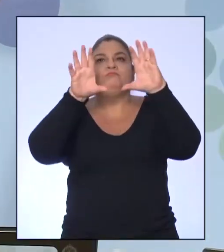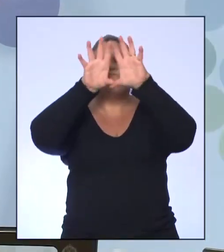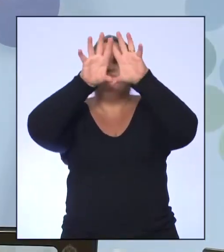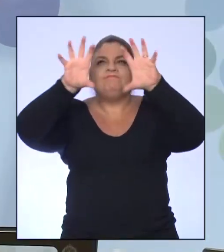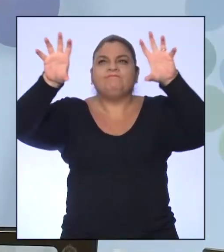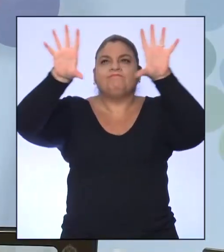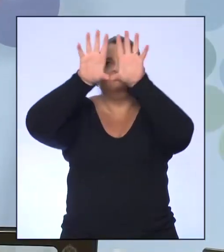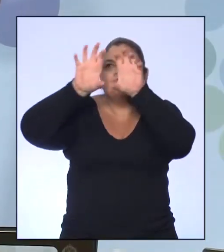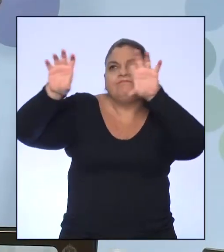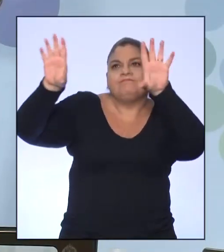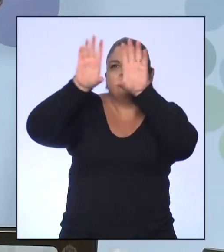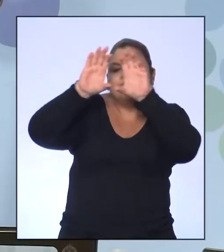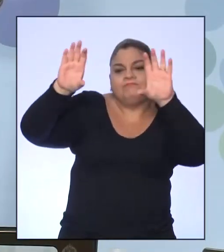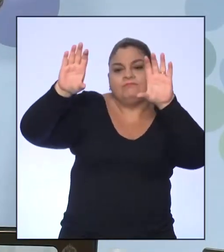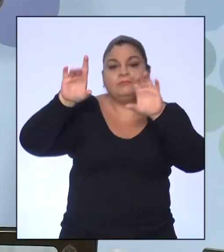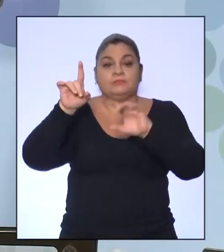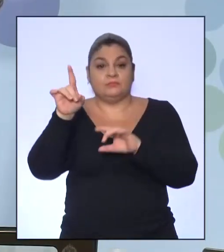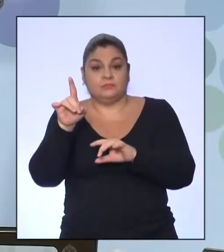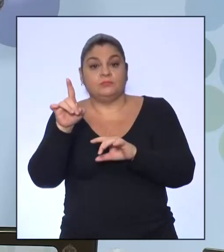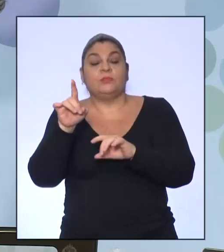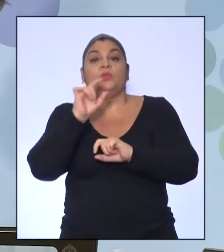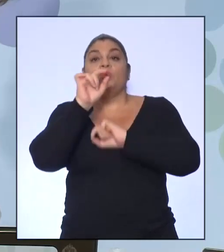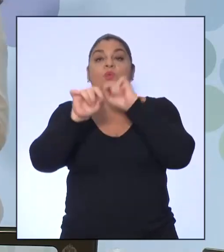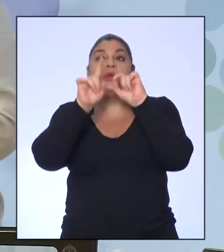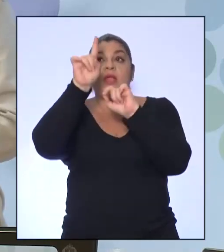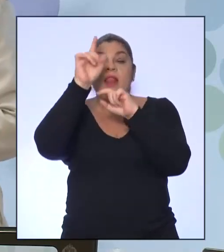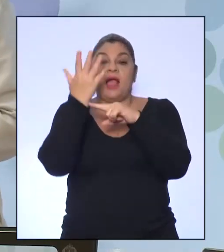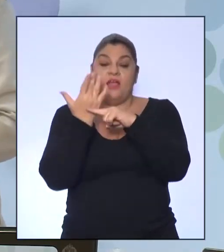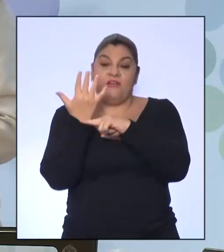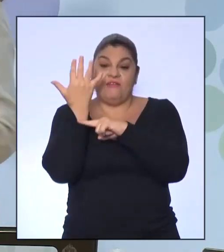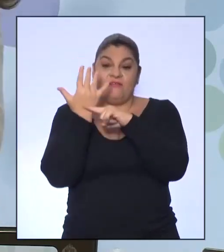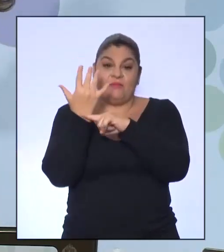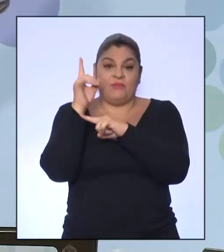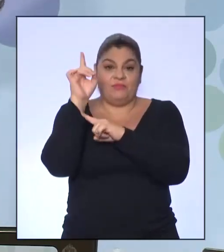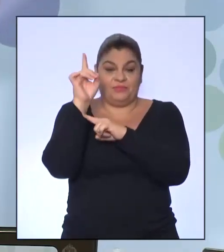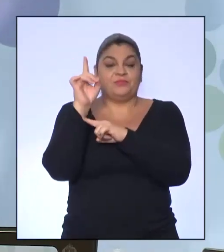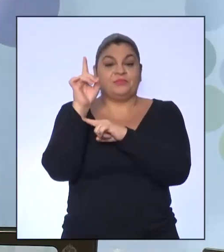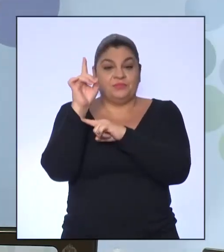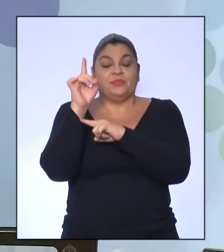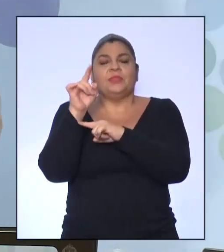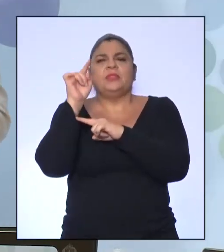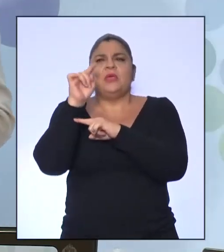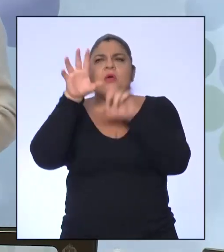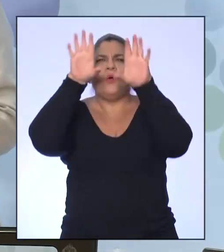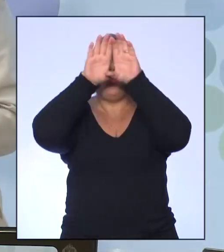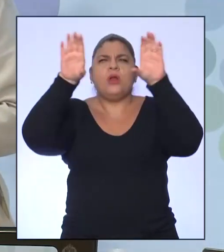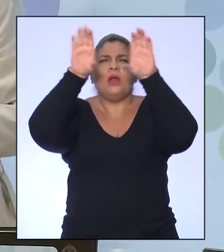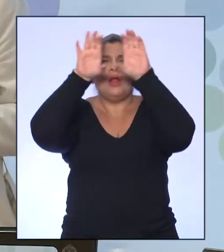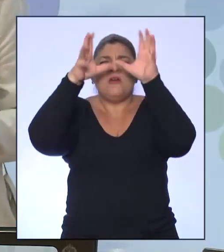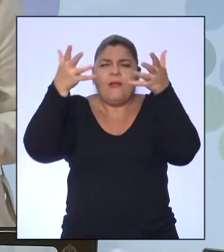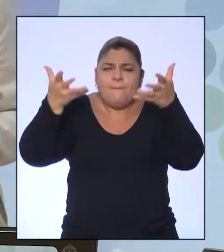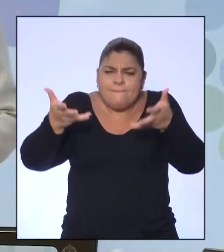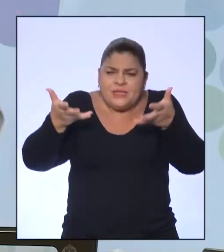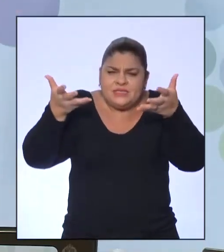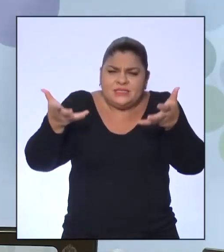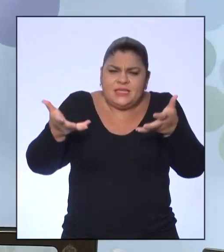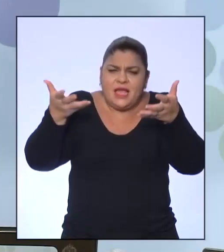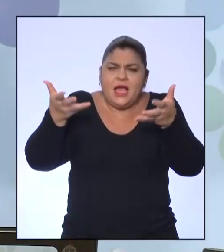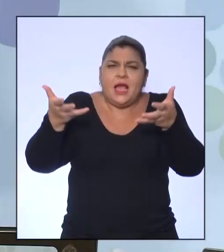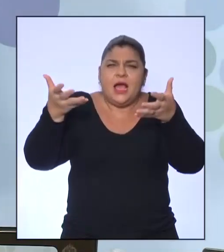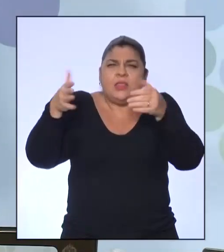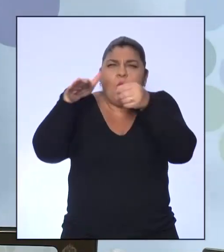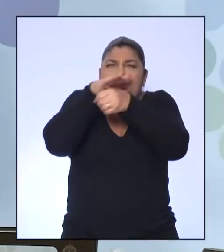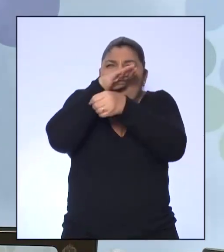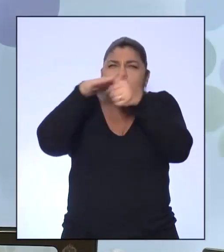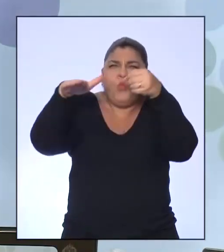nuvens. Nuvens está no estado de vapor, tá? Quando essa nuvem fica muito, muito, muito pesada, né?